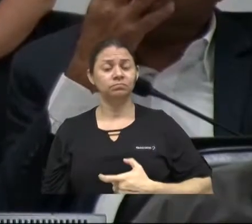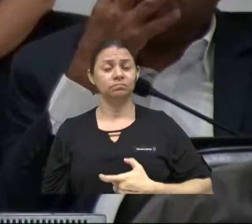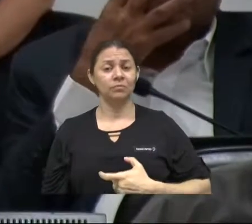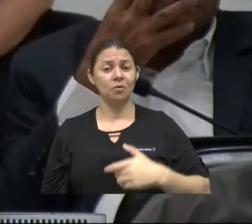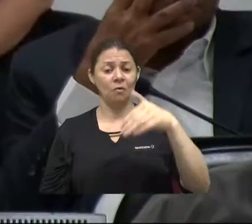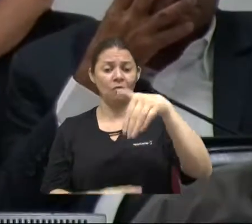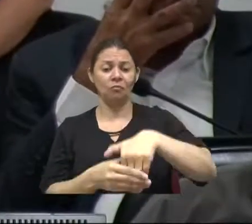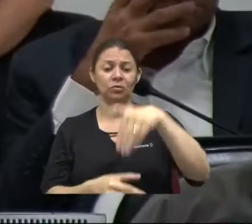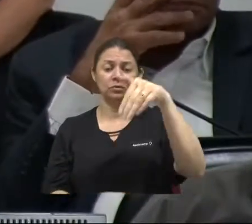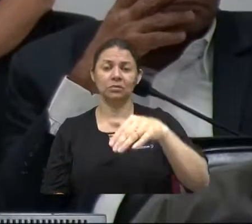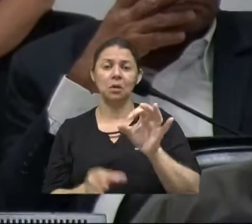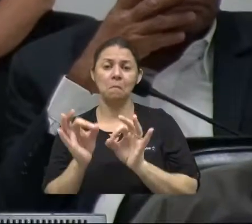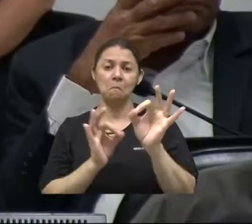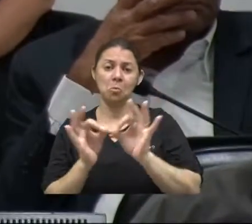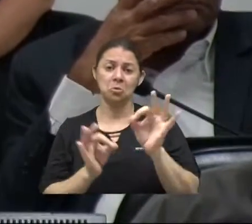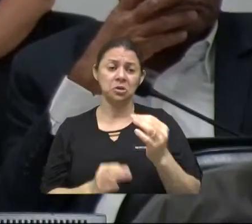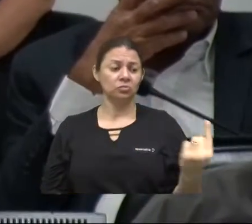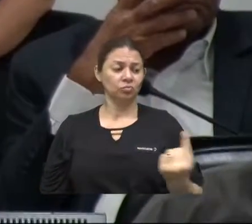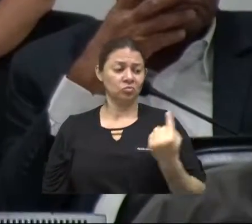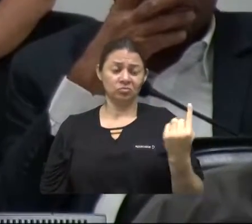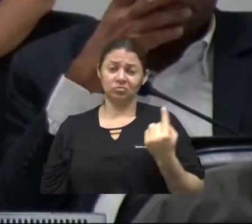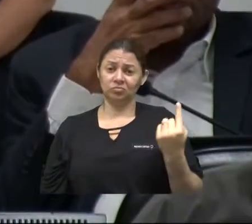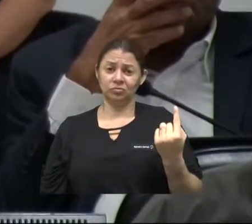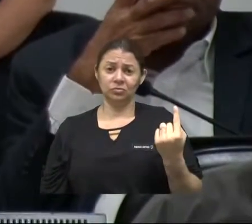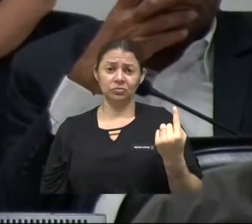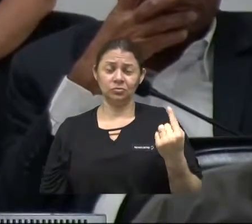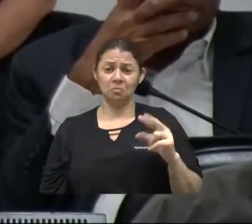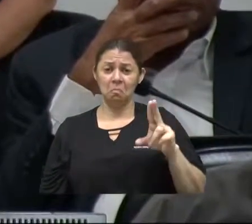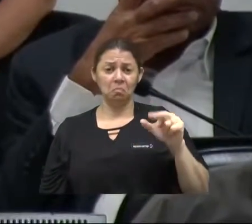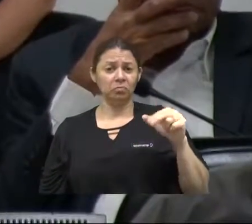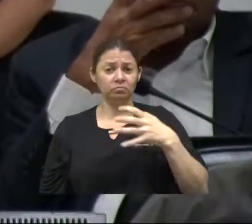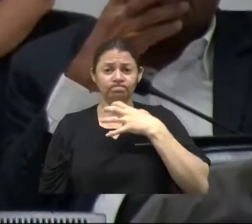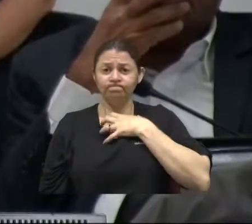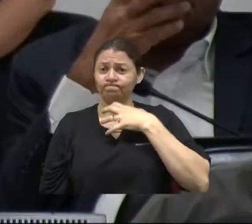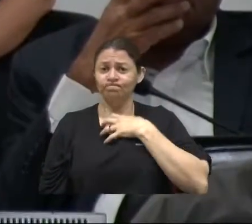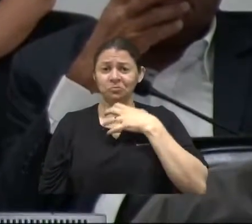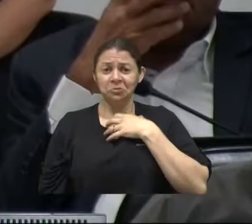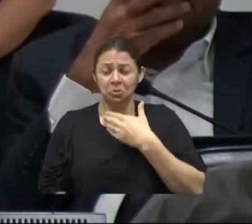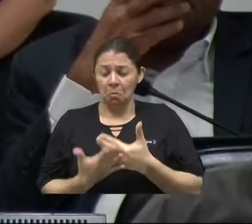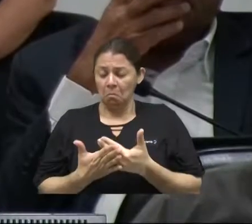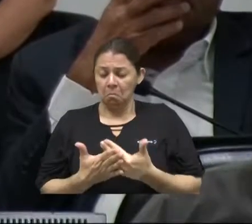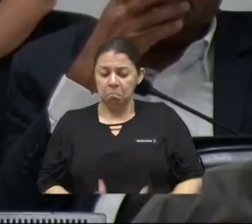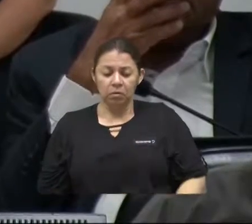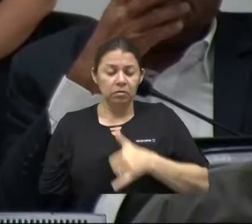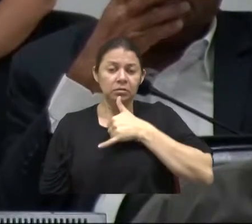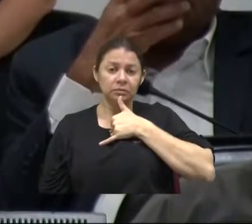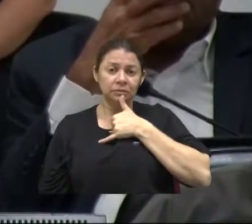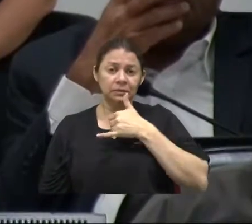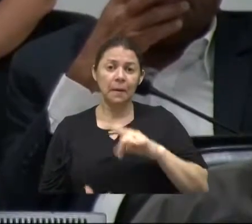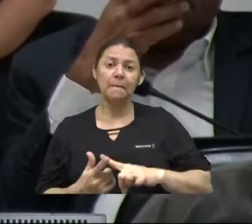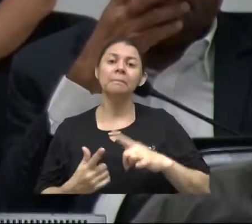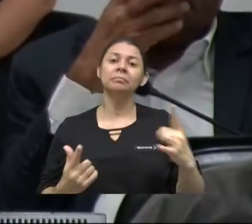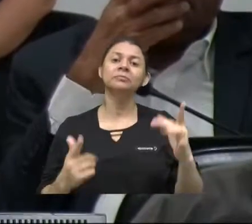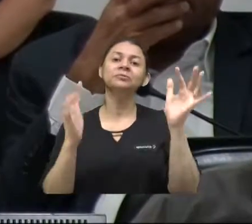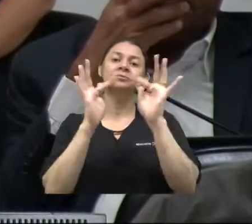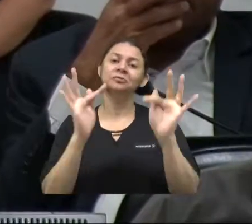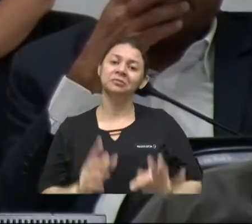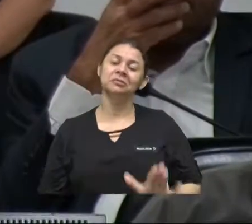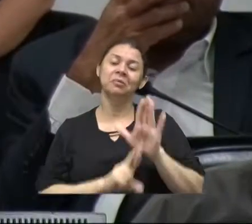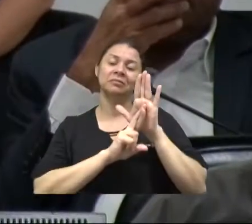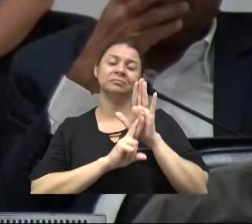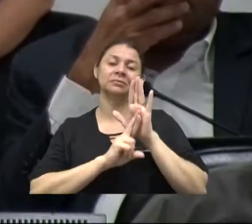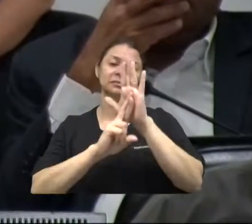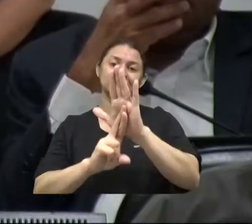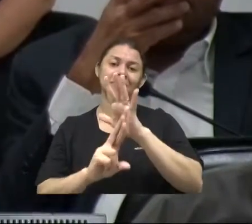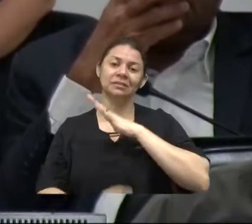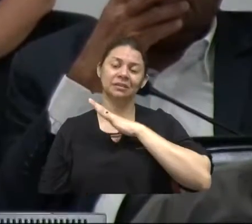senti derrotado. Eu me sinto, sim, feliz, tranquilo de ter conseguido estar aqui e representar a minha cidade e o